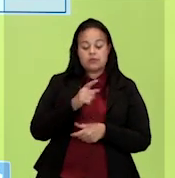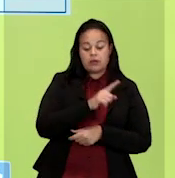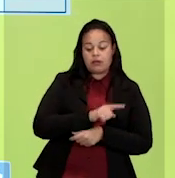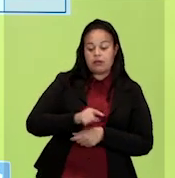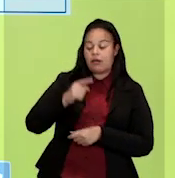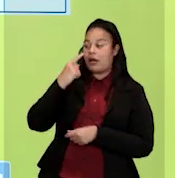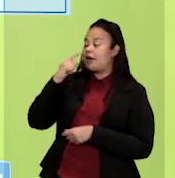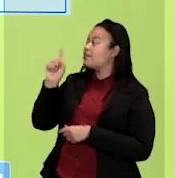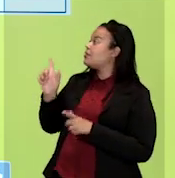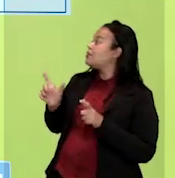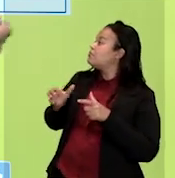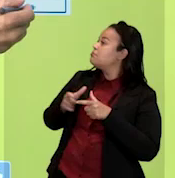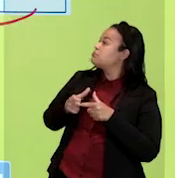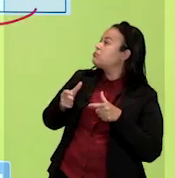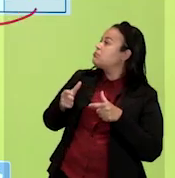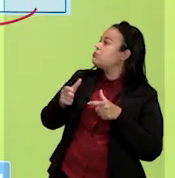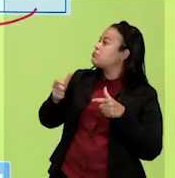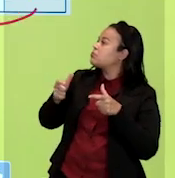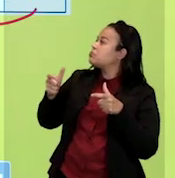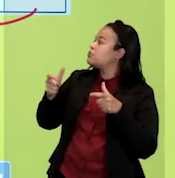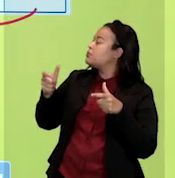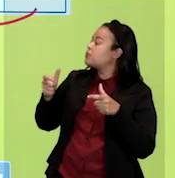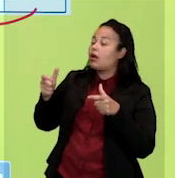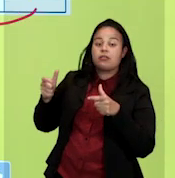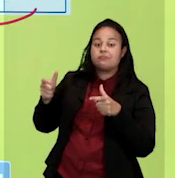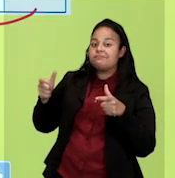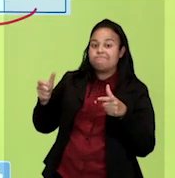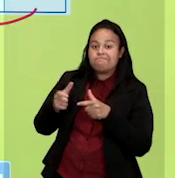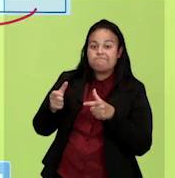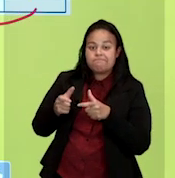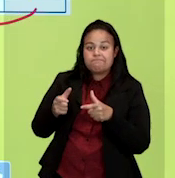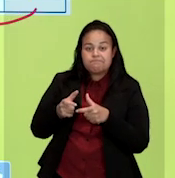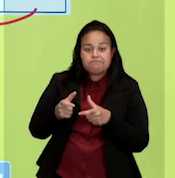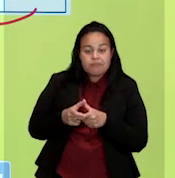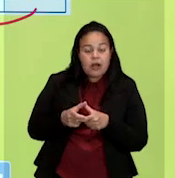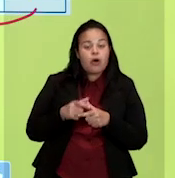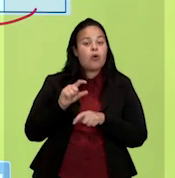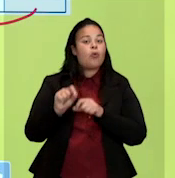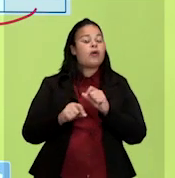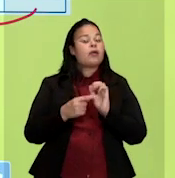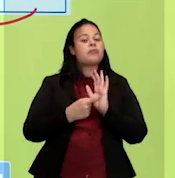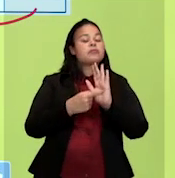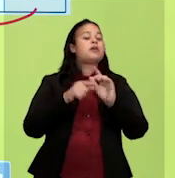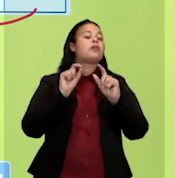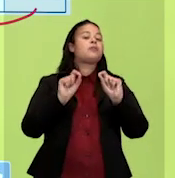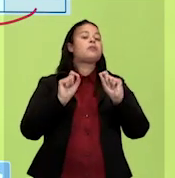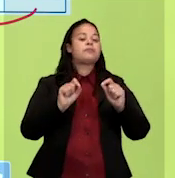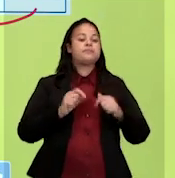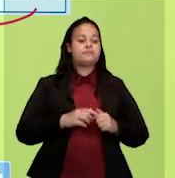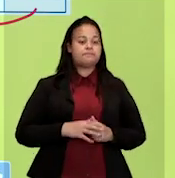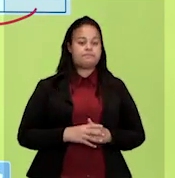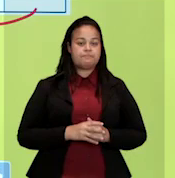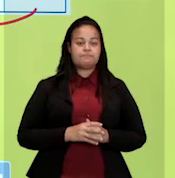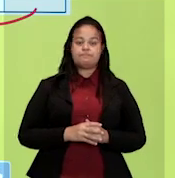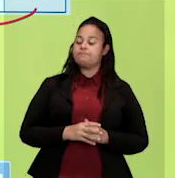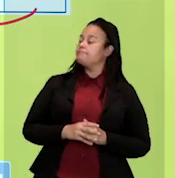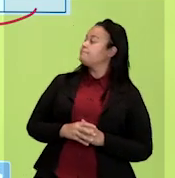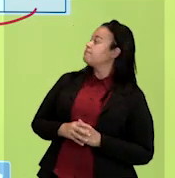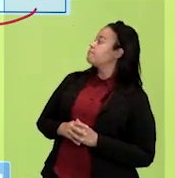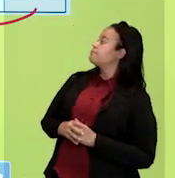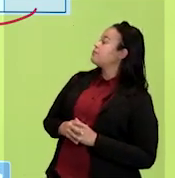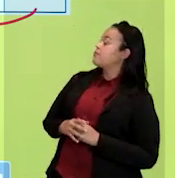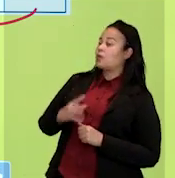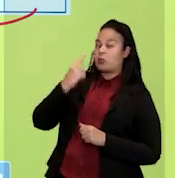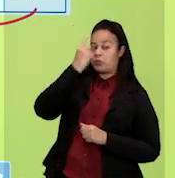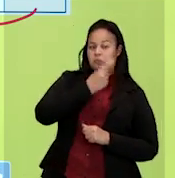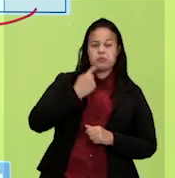cai 1/4 e por aí vai. Então, podemos notar o seguinte. A partir dessa quarta hora, ó, ele